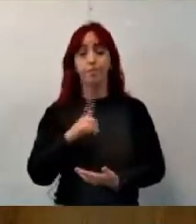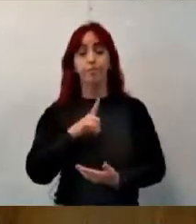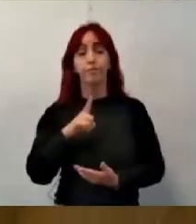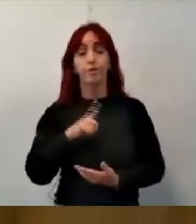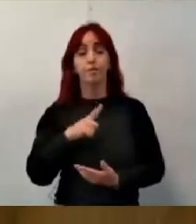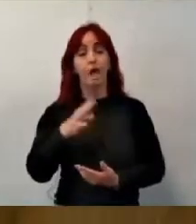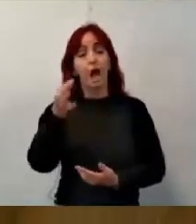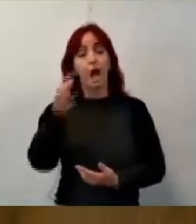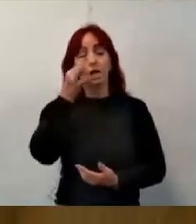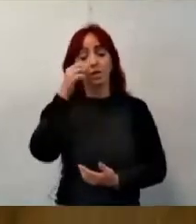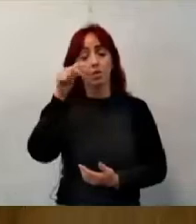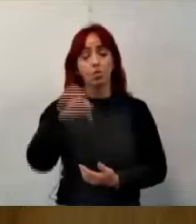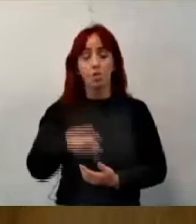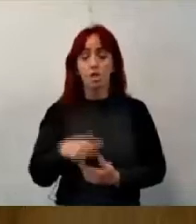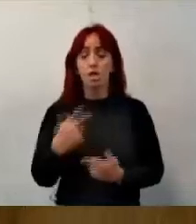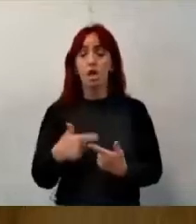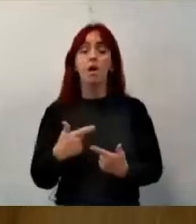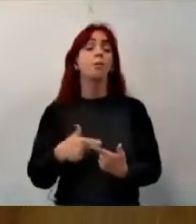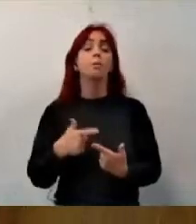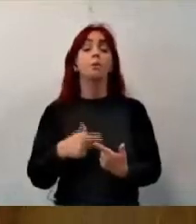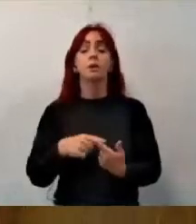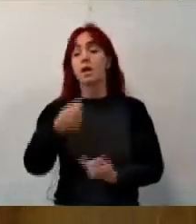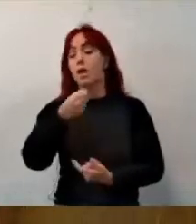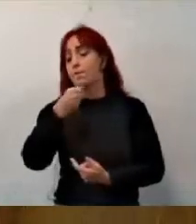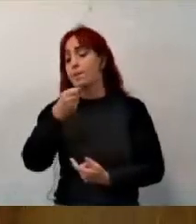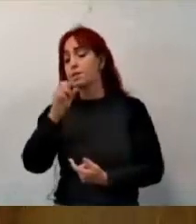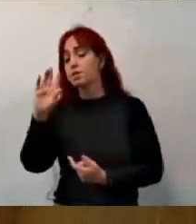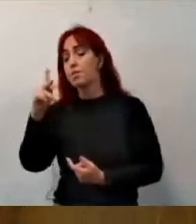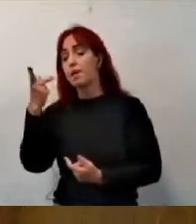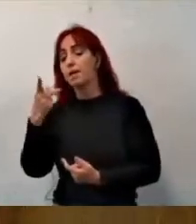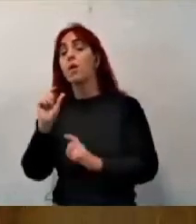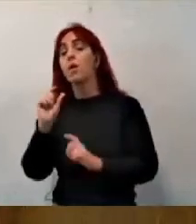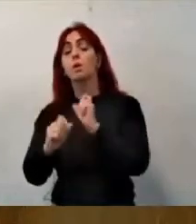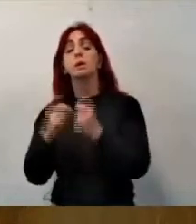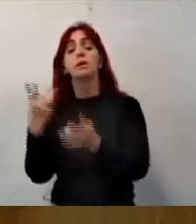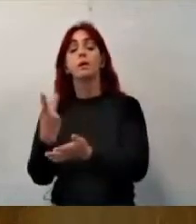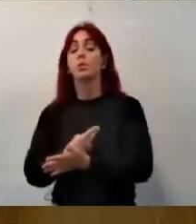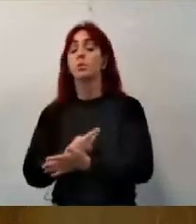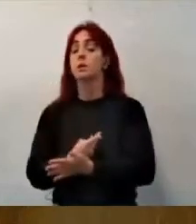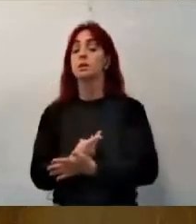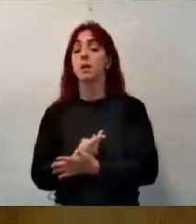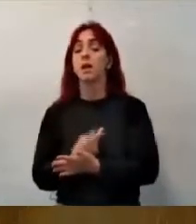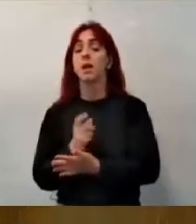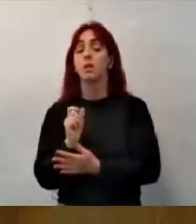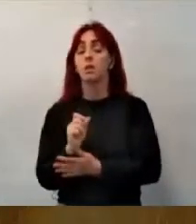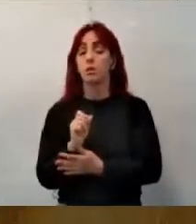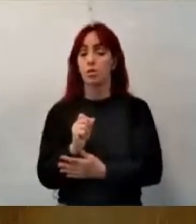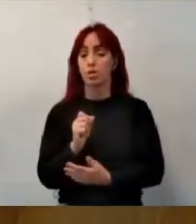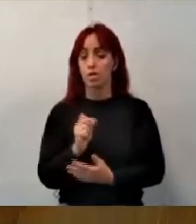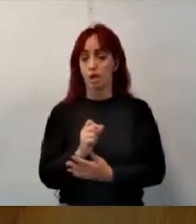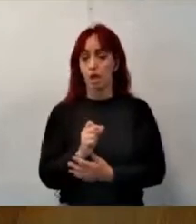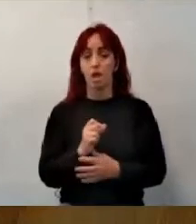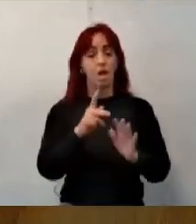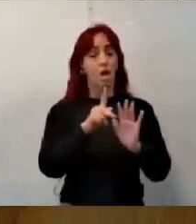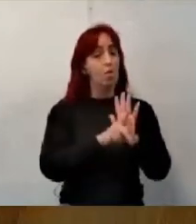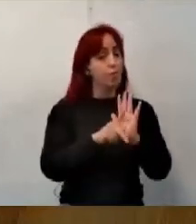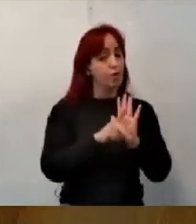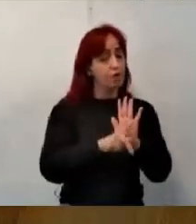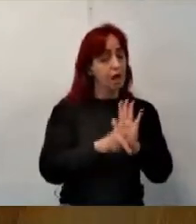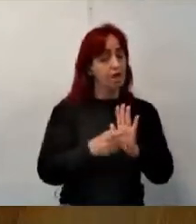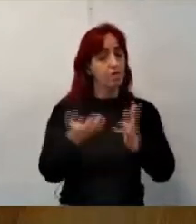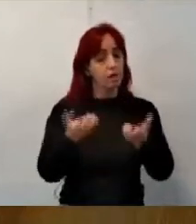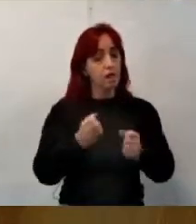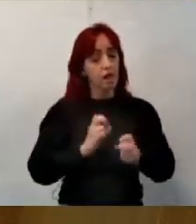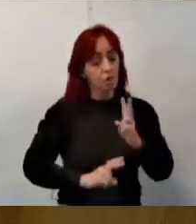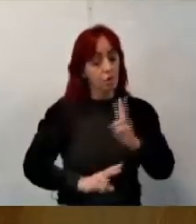está acontecendo é um projeto que quer andar aqui como um trem bala mas isso